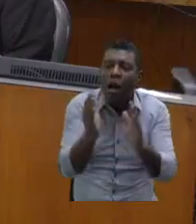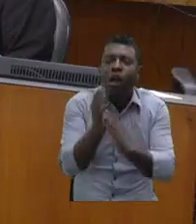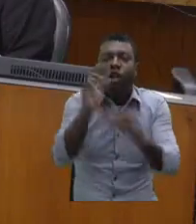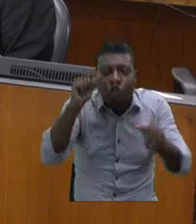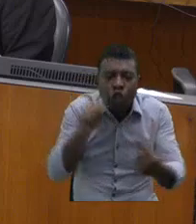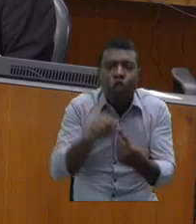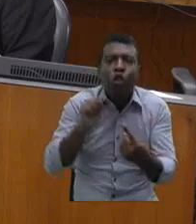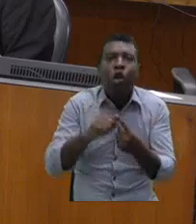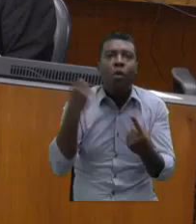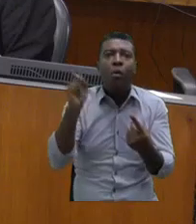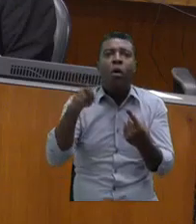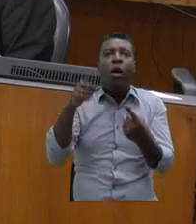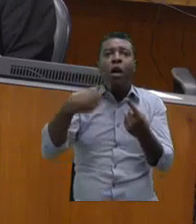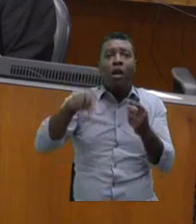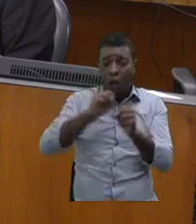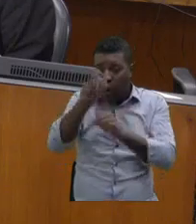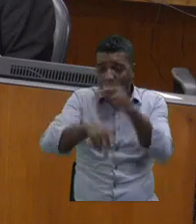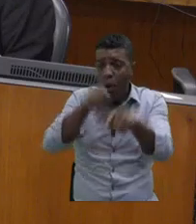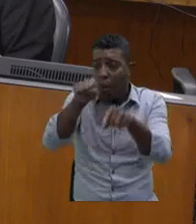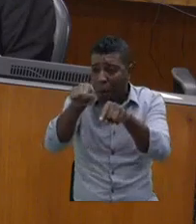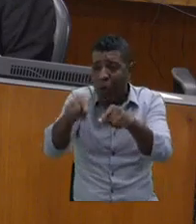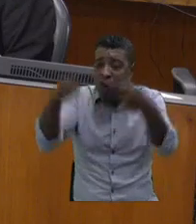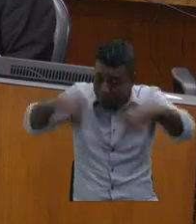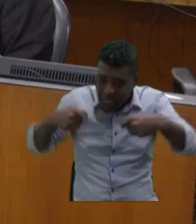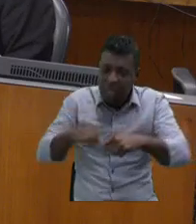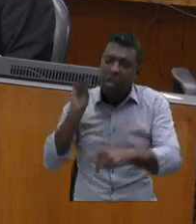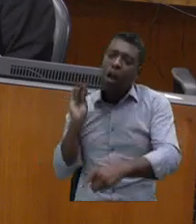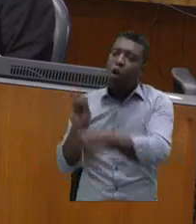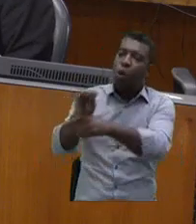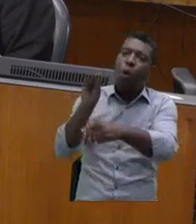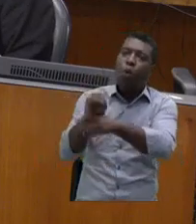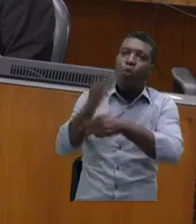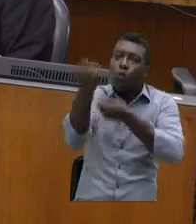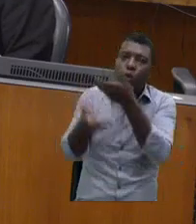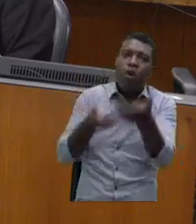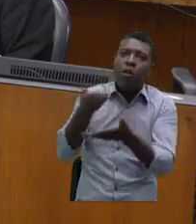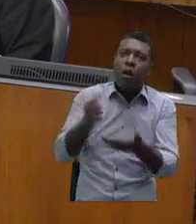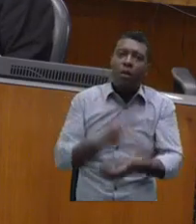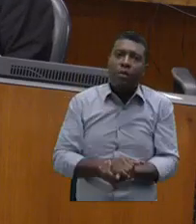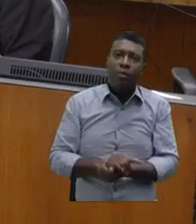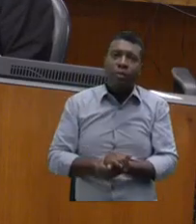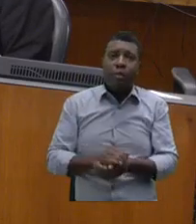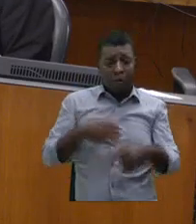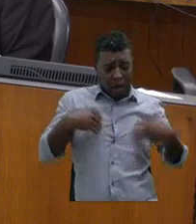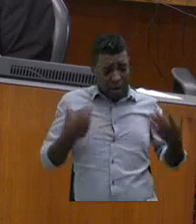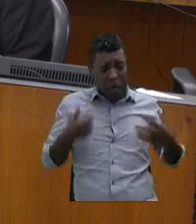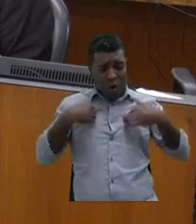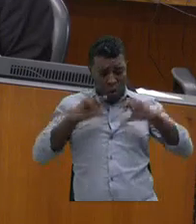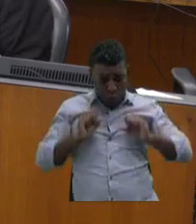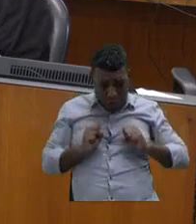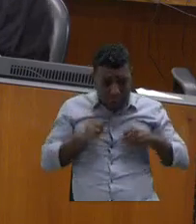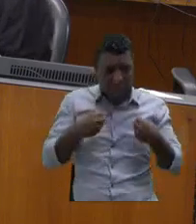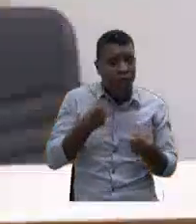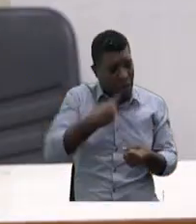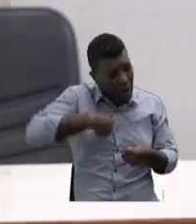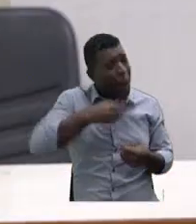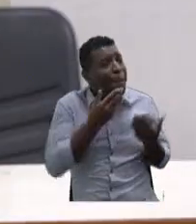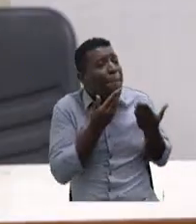povo precisa de ser cuidado. Então, um esforço que eu peço a vocês, Macaé, que